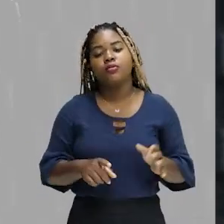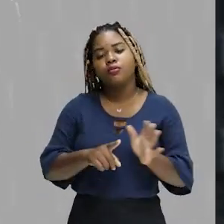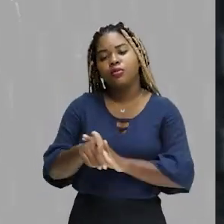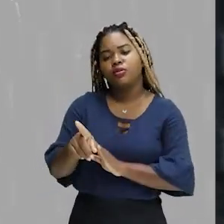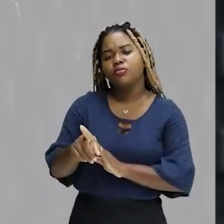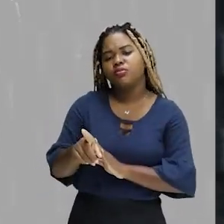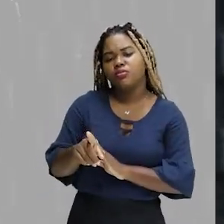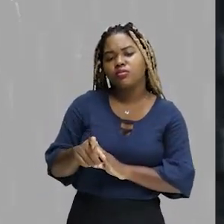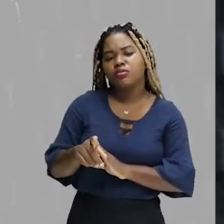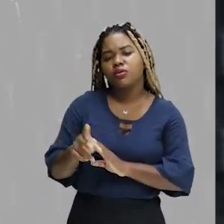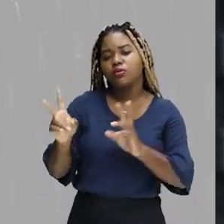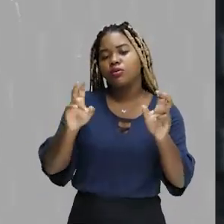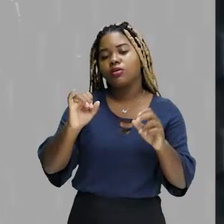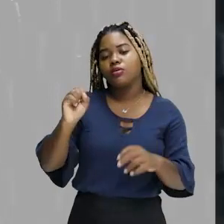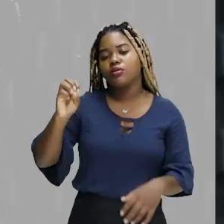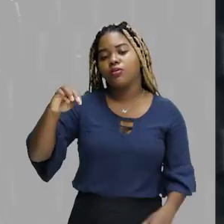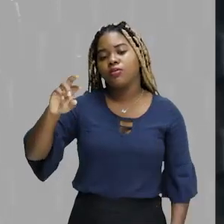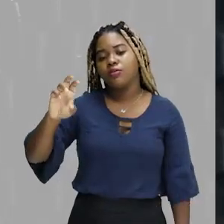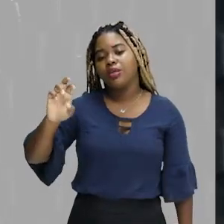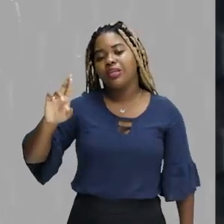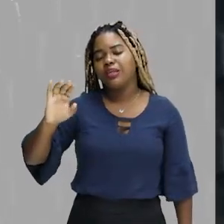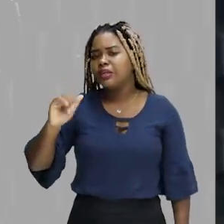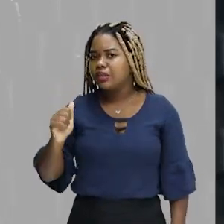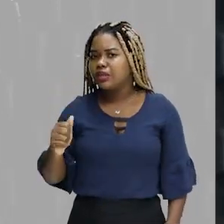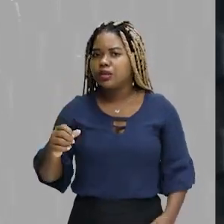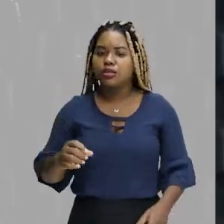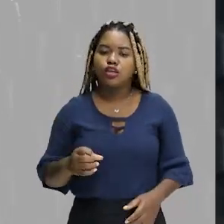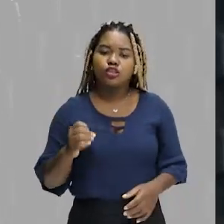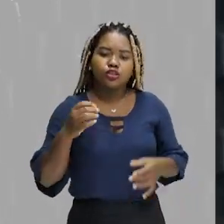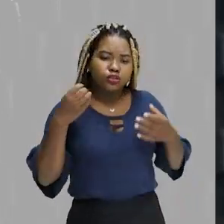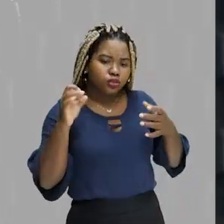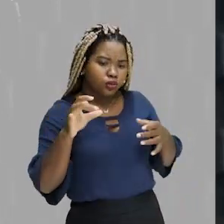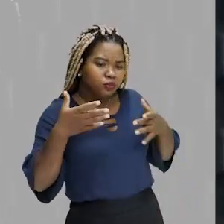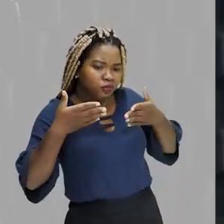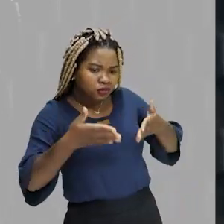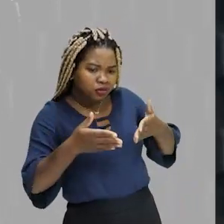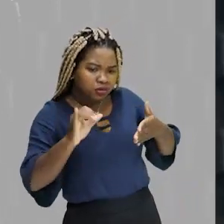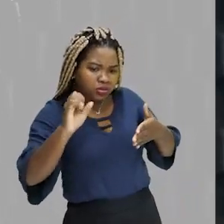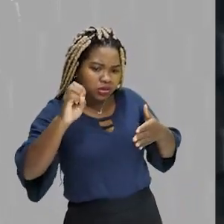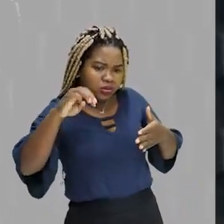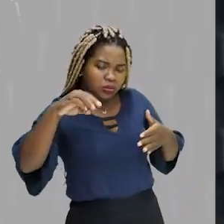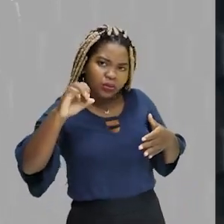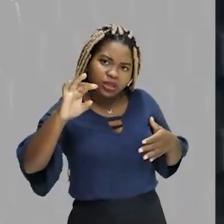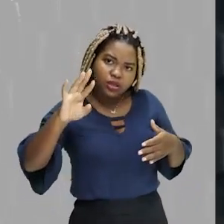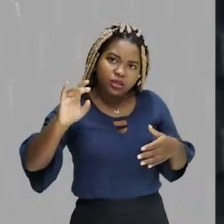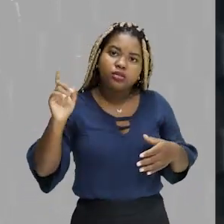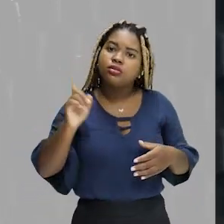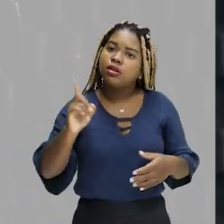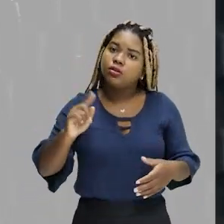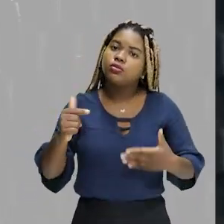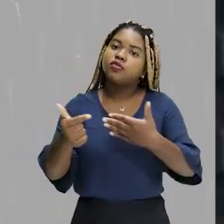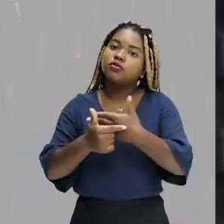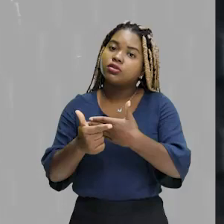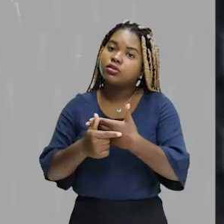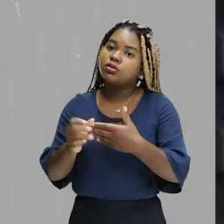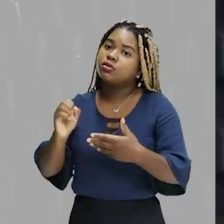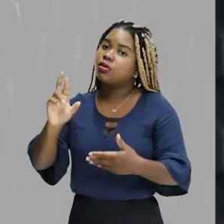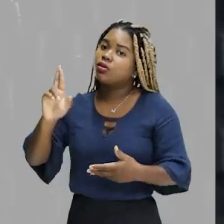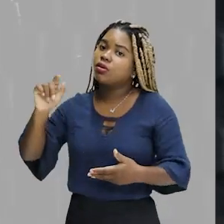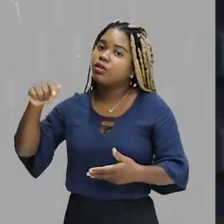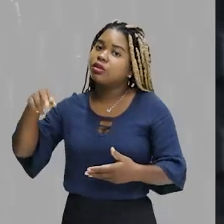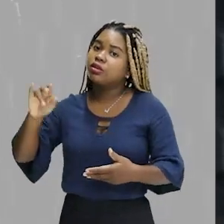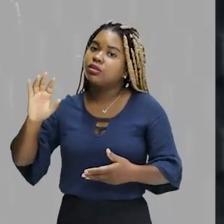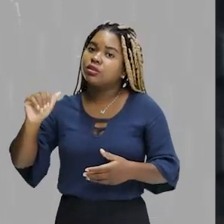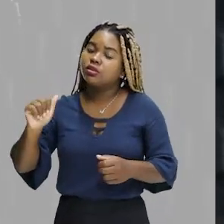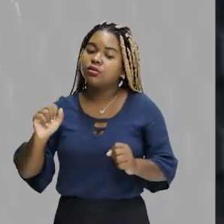puramente só sobre isomeria. A gente pode puxar, por exemplo, funções orgânicas e conciliar com a questão